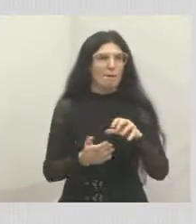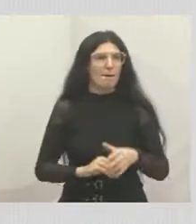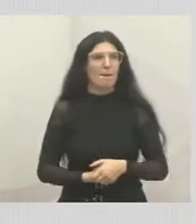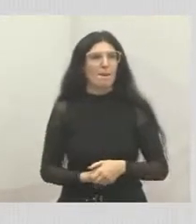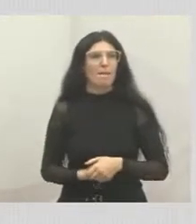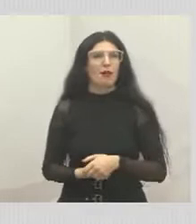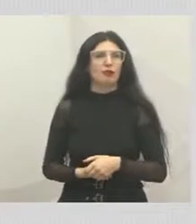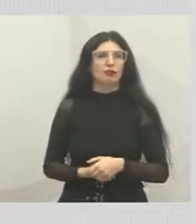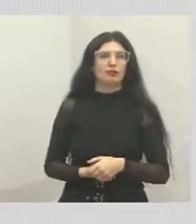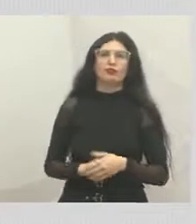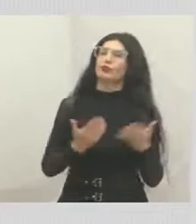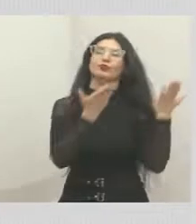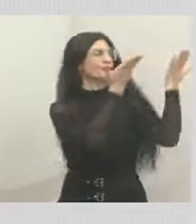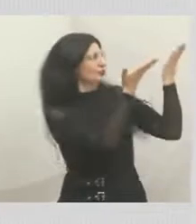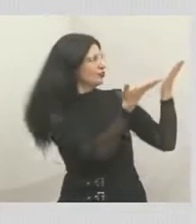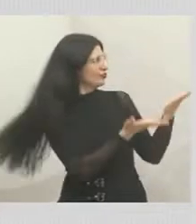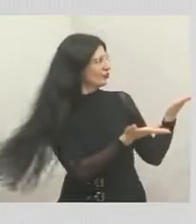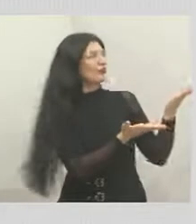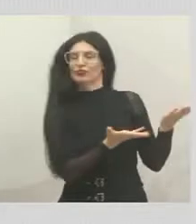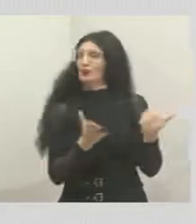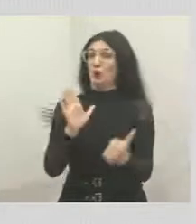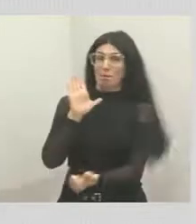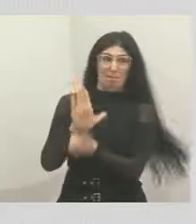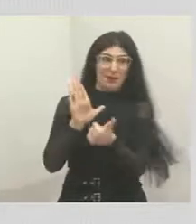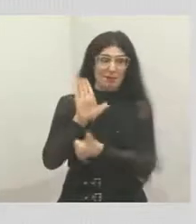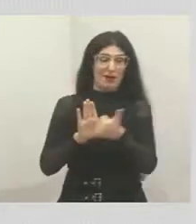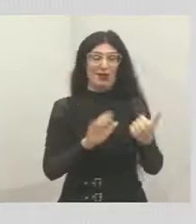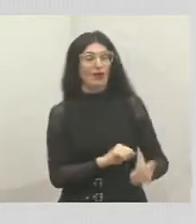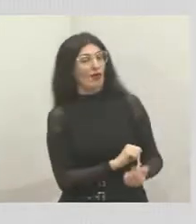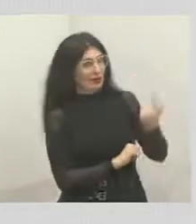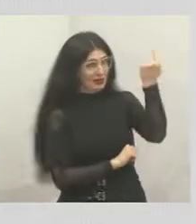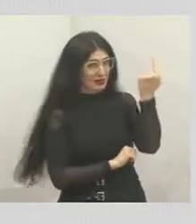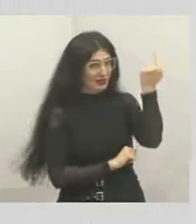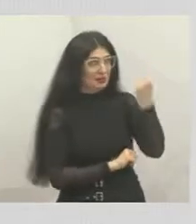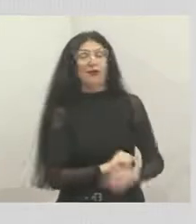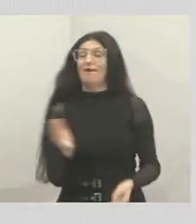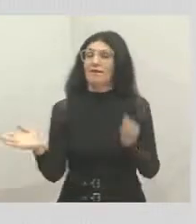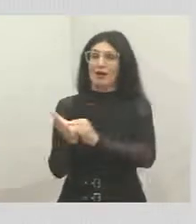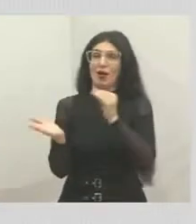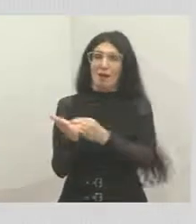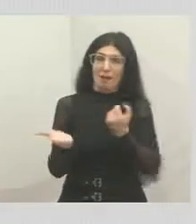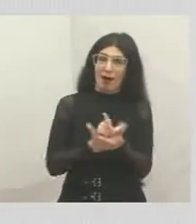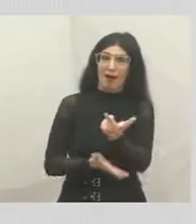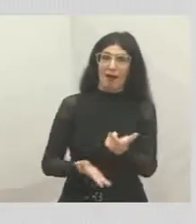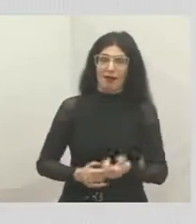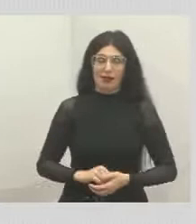quadros, onde o primeiro quadro acima, eles são restos a pagar